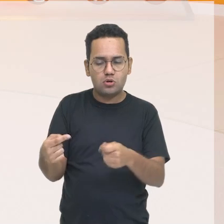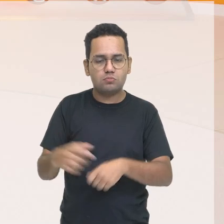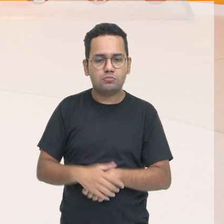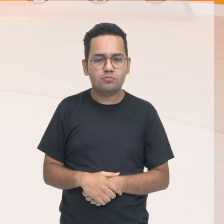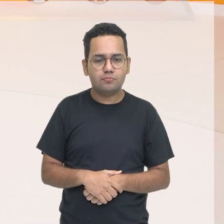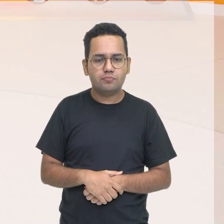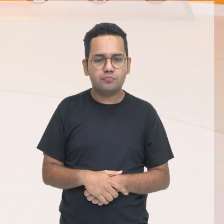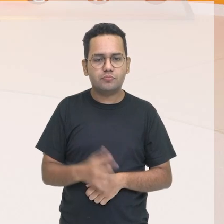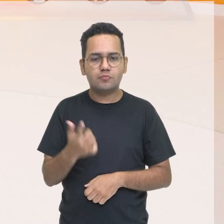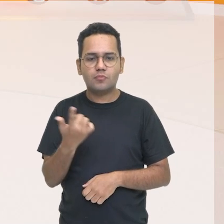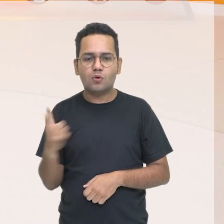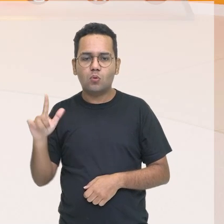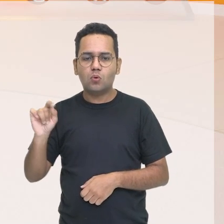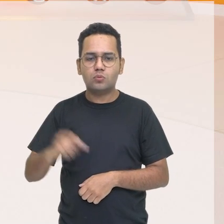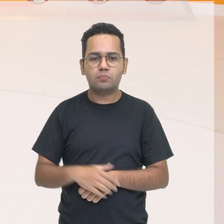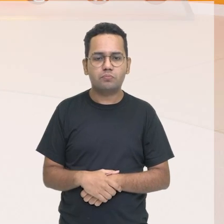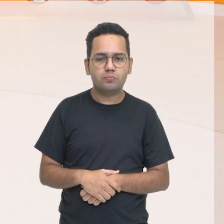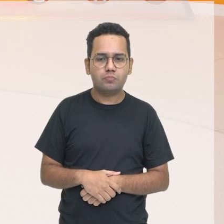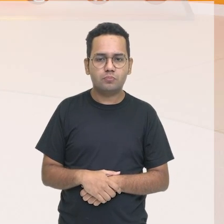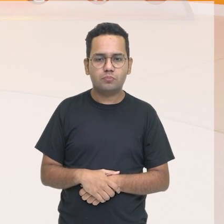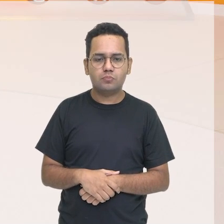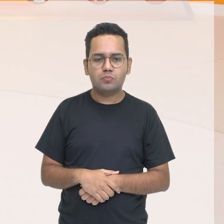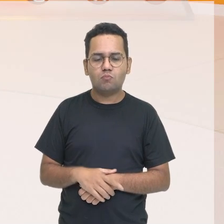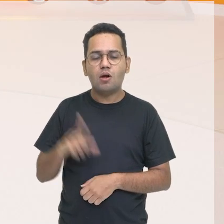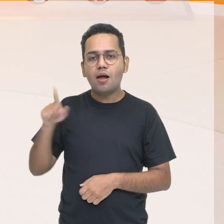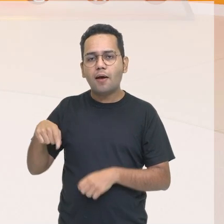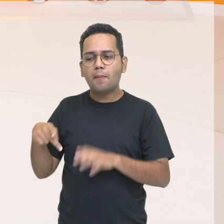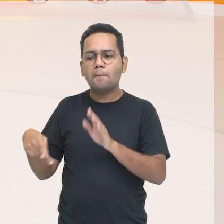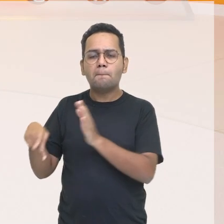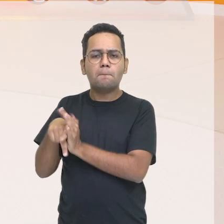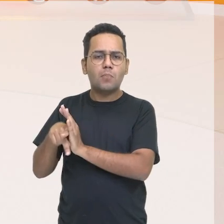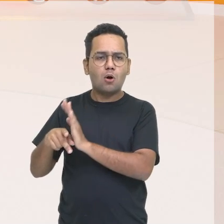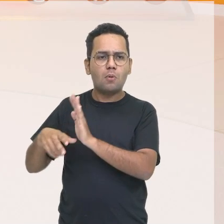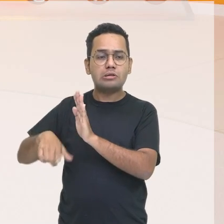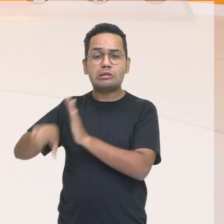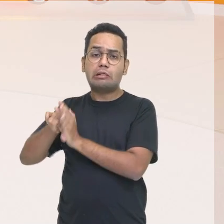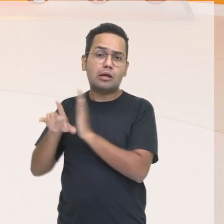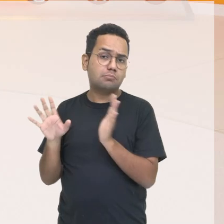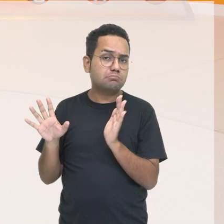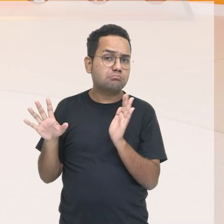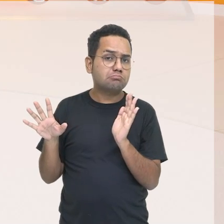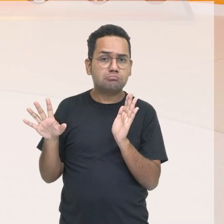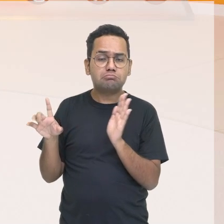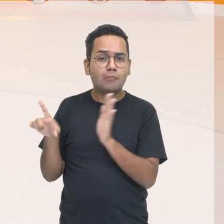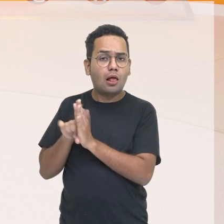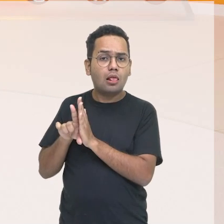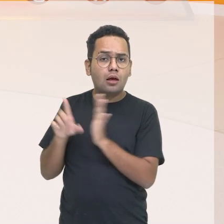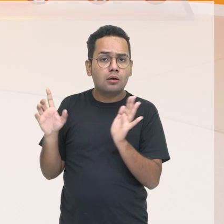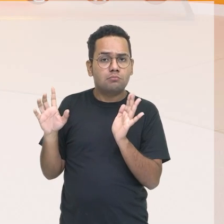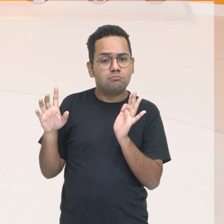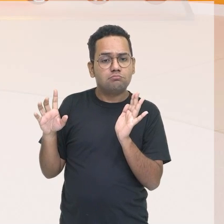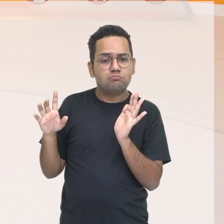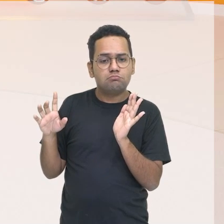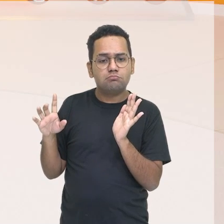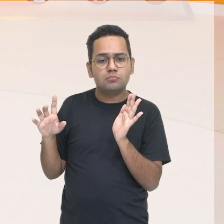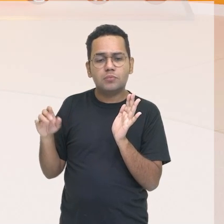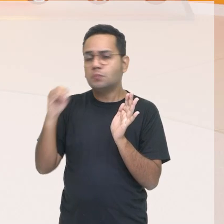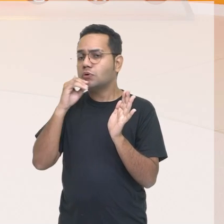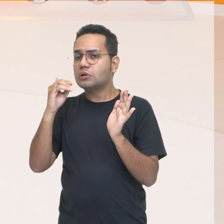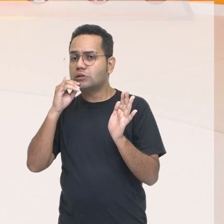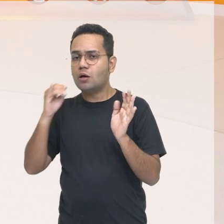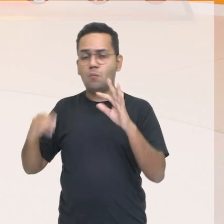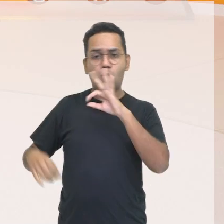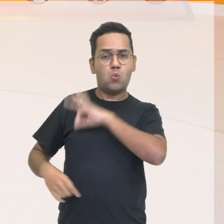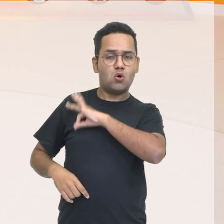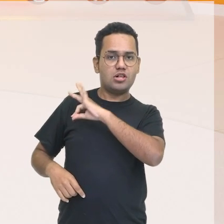E o terceiro é a dominação racional legal, que pode ser, por exemplo, o uso da força pela polícia, né?